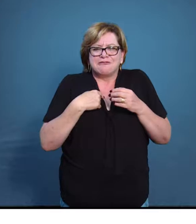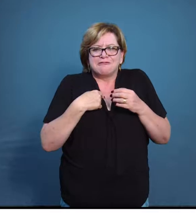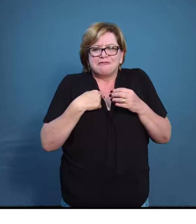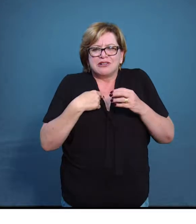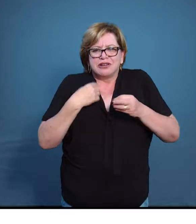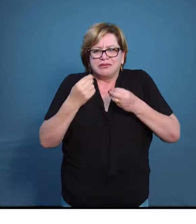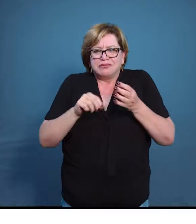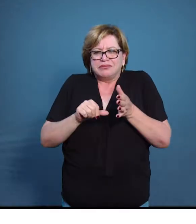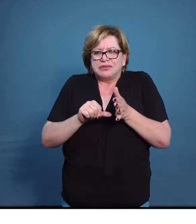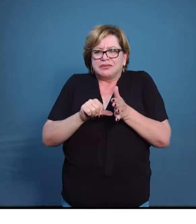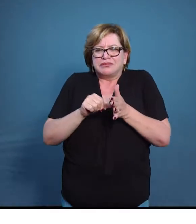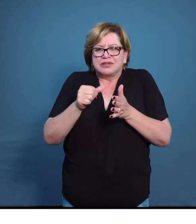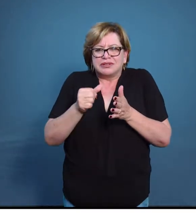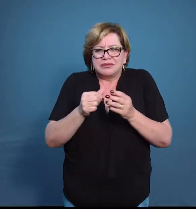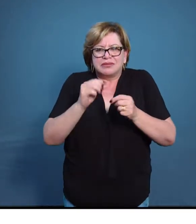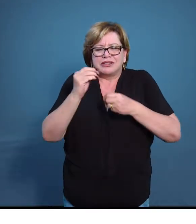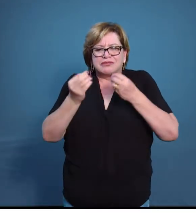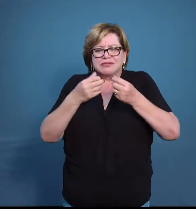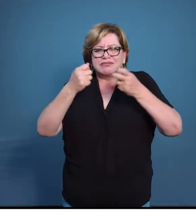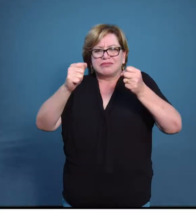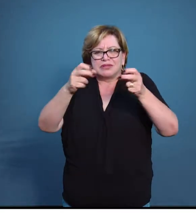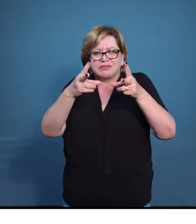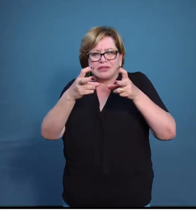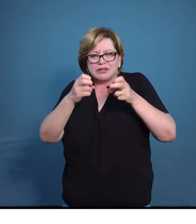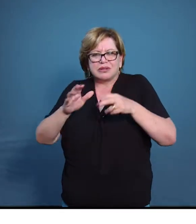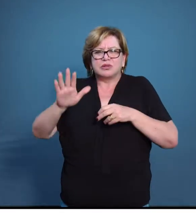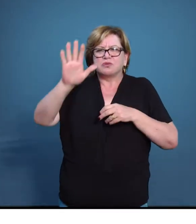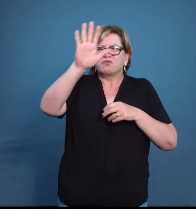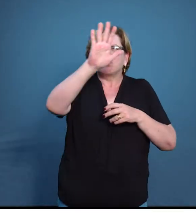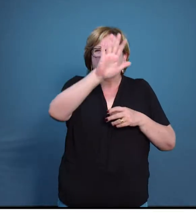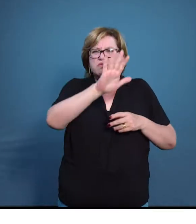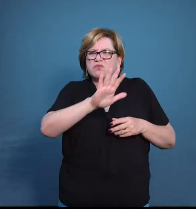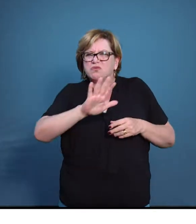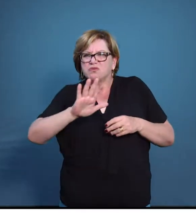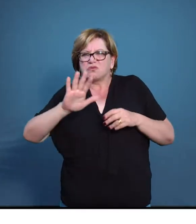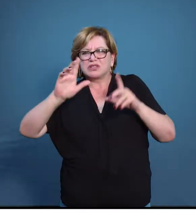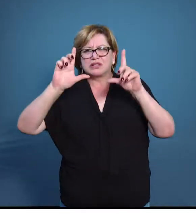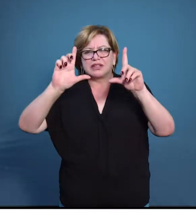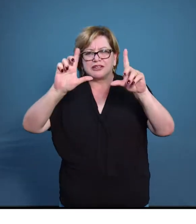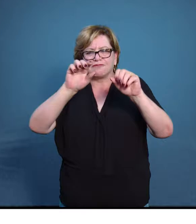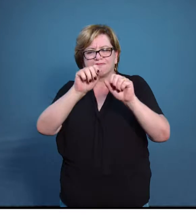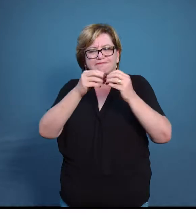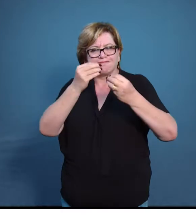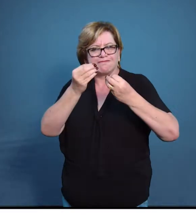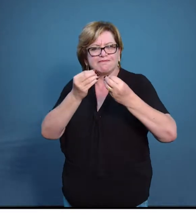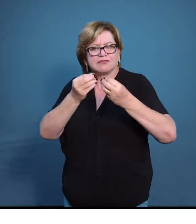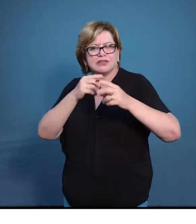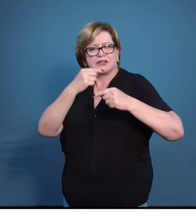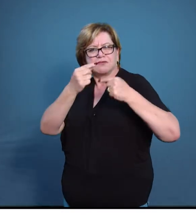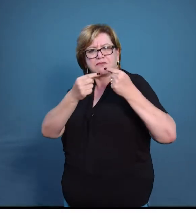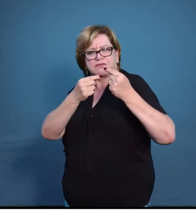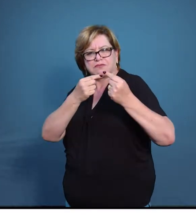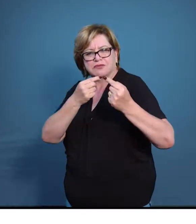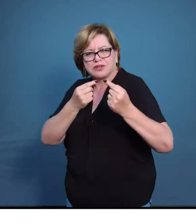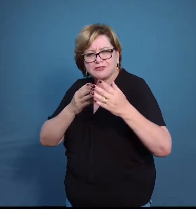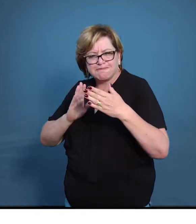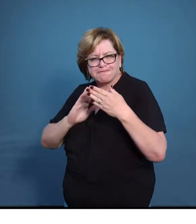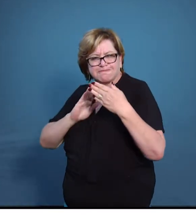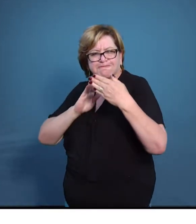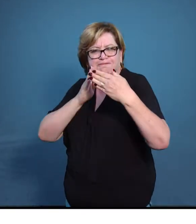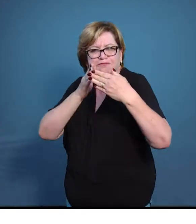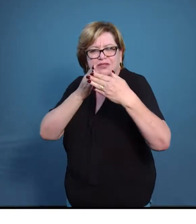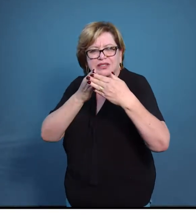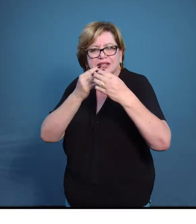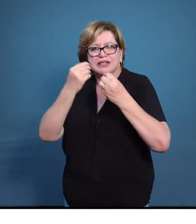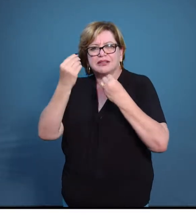primeiro observador, mas que a gente tente perceber o todo que rodeia essa obra, distanciando-se dela, para depois se reaproximar